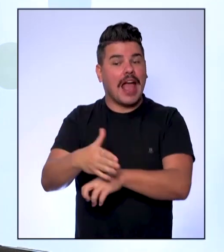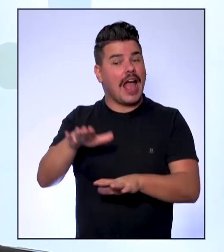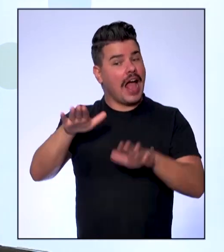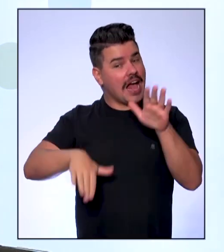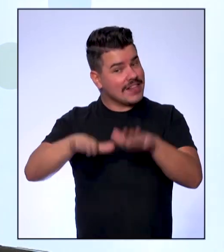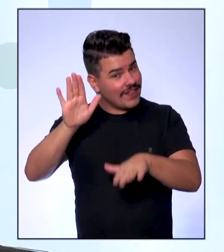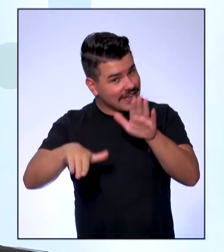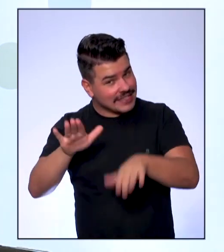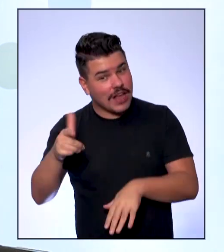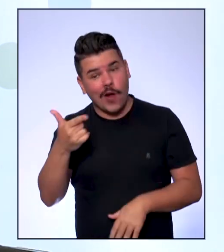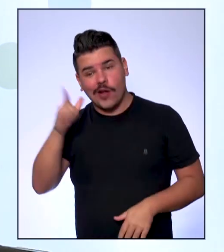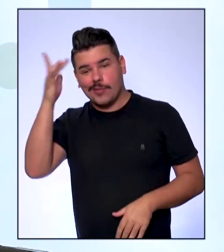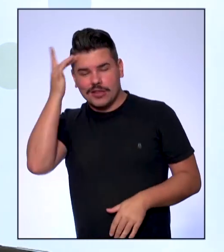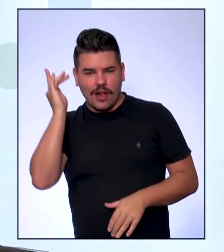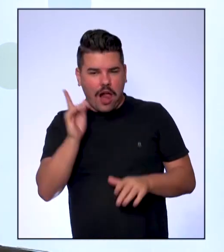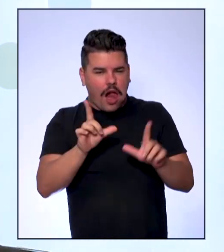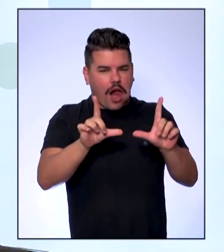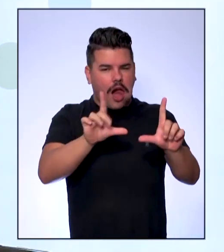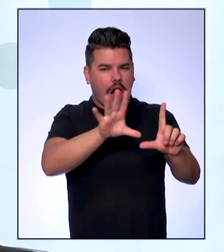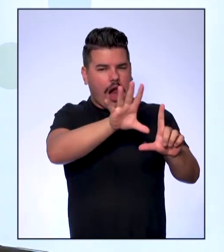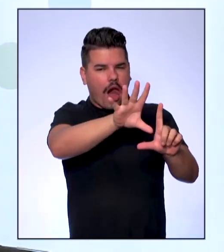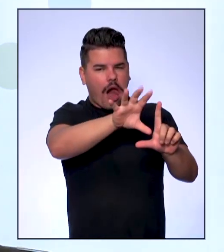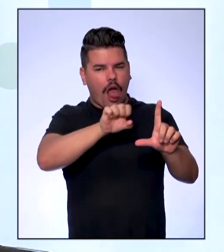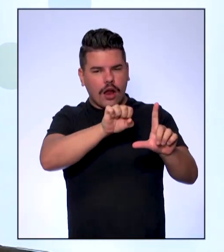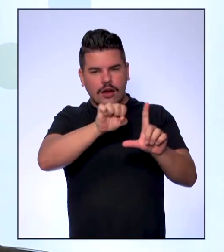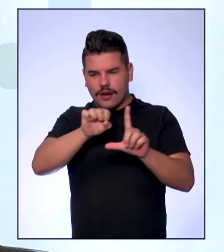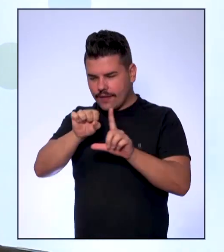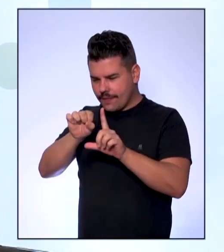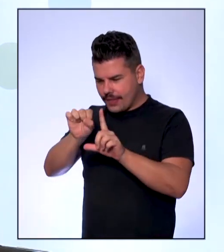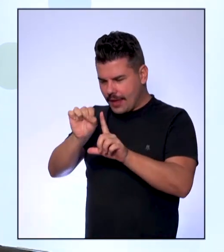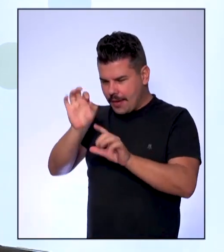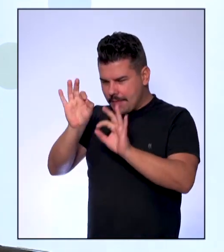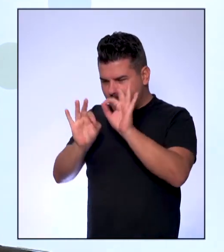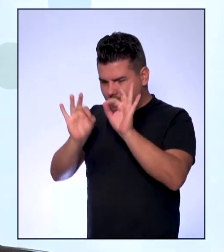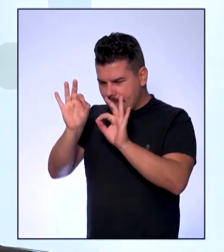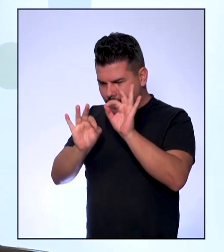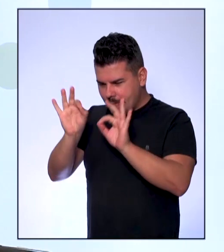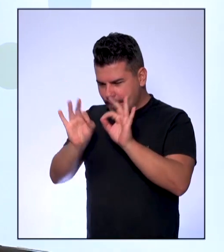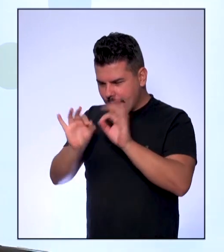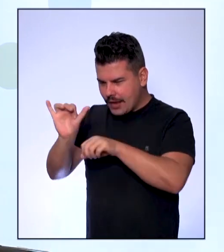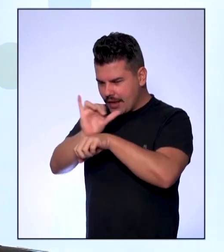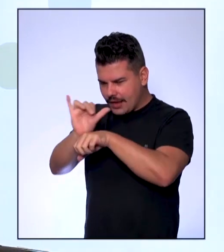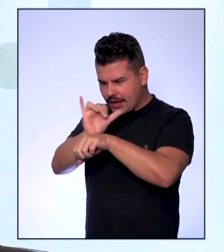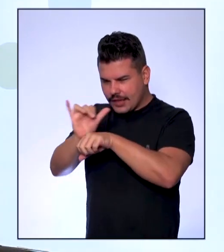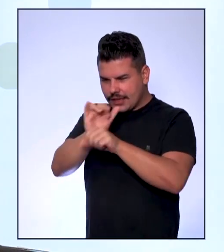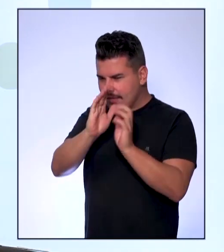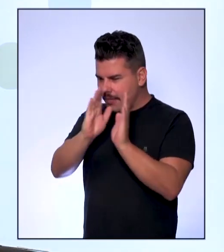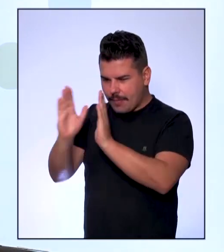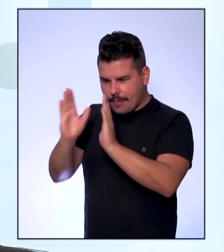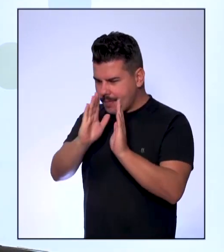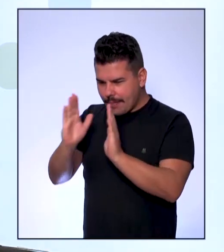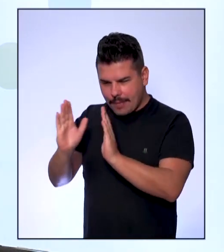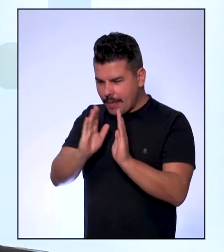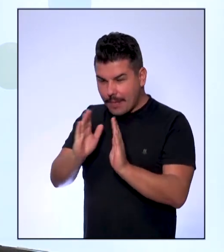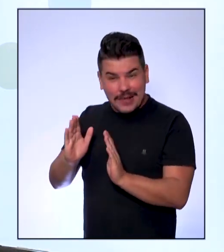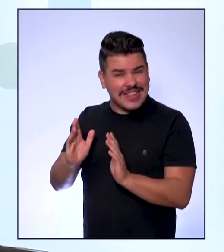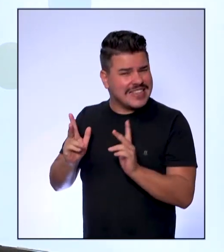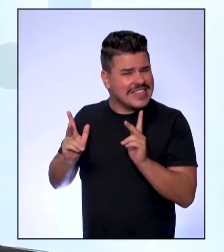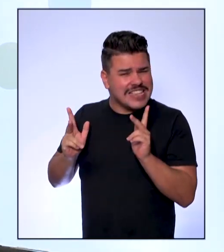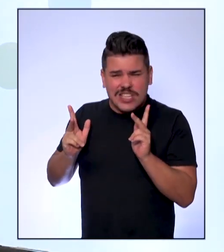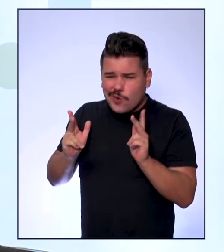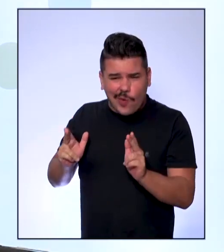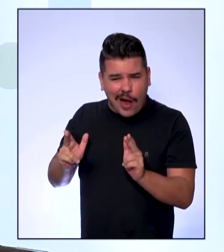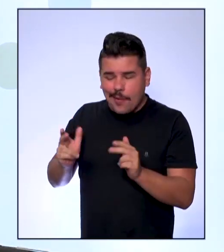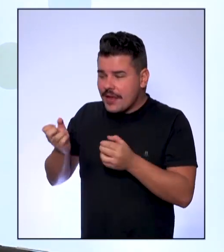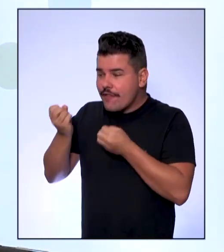verdade, pode ter sido feita uma réplica. A pessoa ela pega a imagem daquele site, pega todas as figuras e a organização, ela monta aquilo de novo e coloca uma